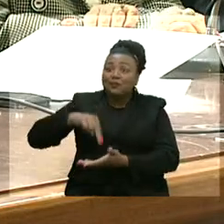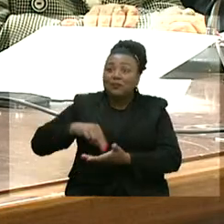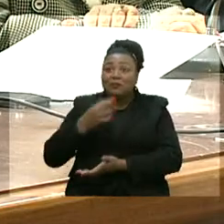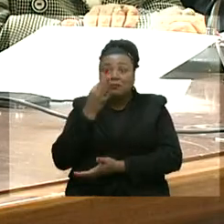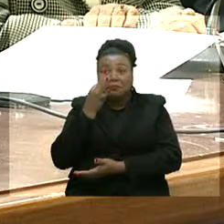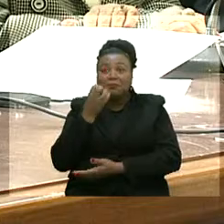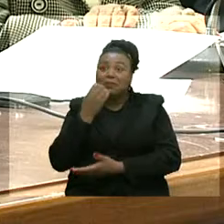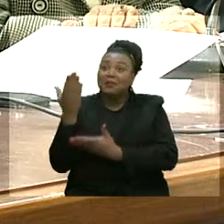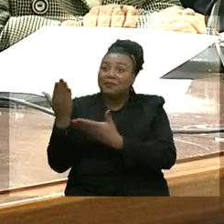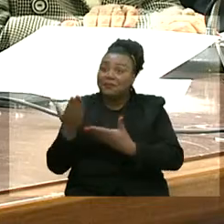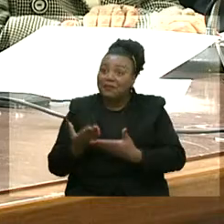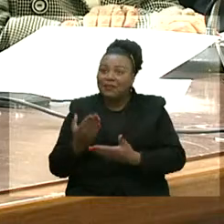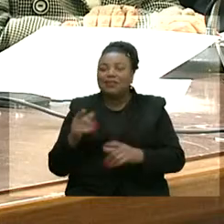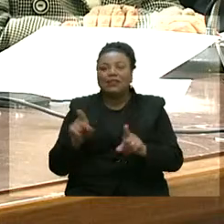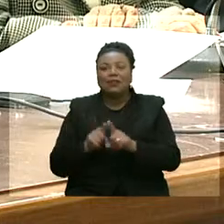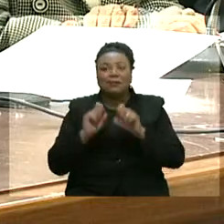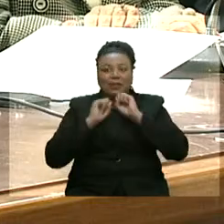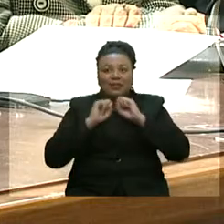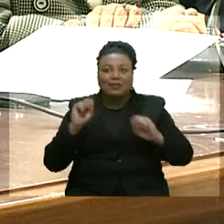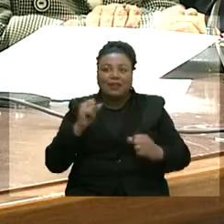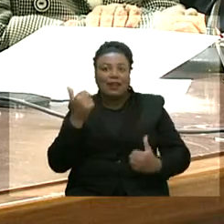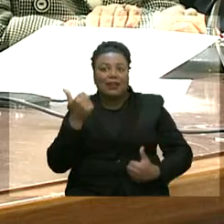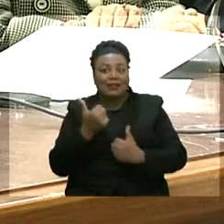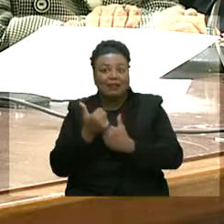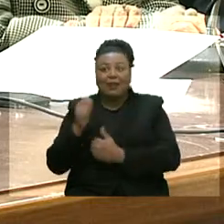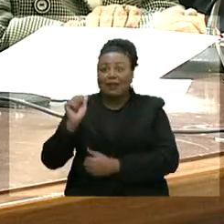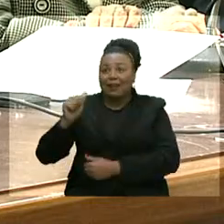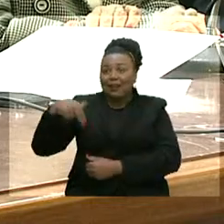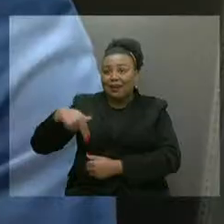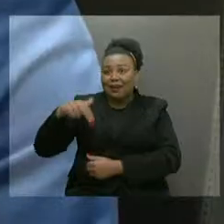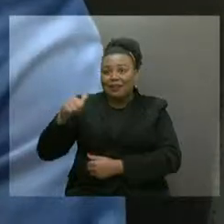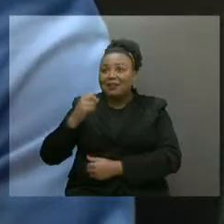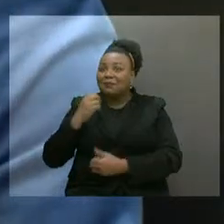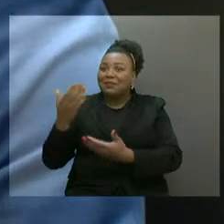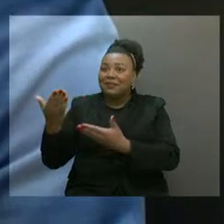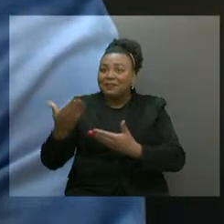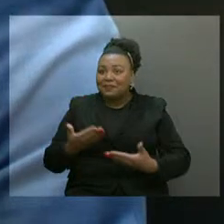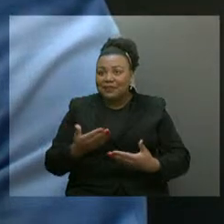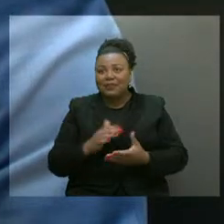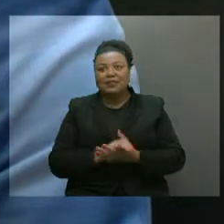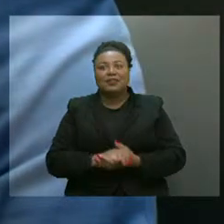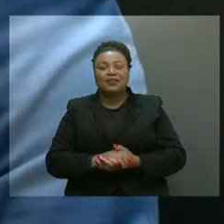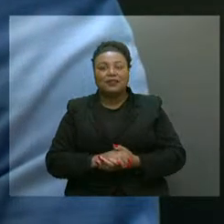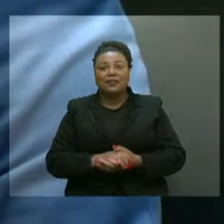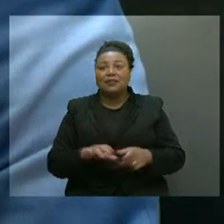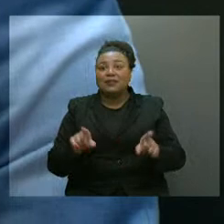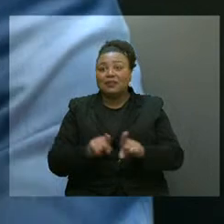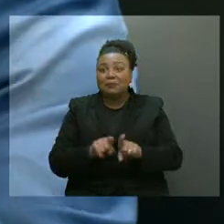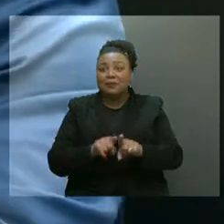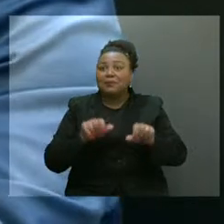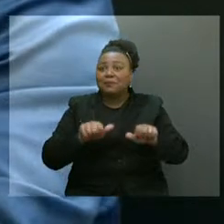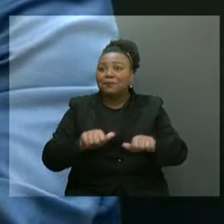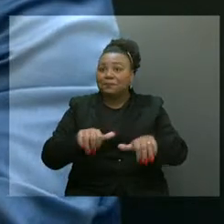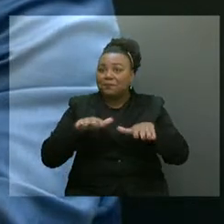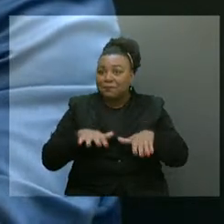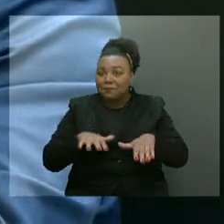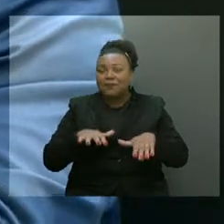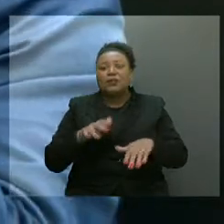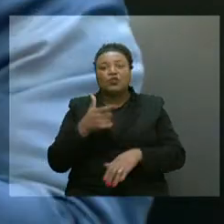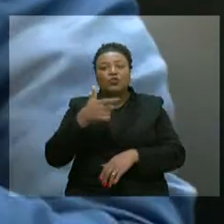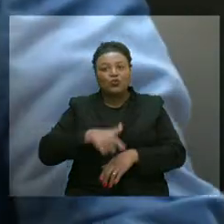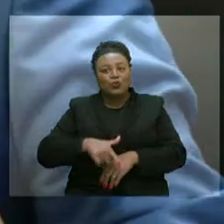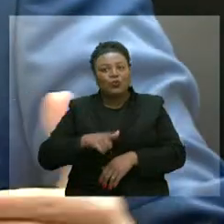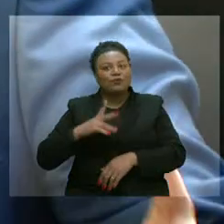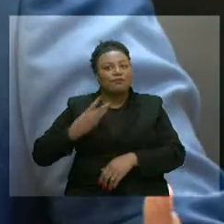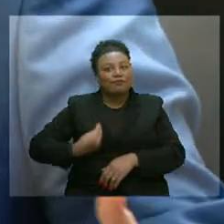Parlamento, seja muito bem-vindo. Também a secretária adjunta, Ana Costa, bem-vinda ao Parlamento Gaúcho. Mais uma